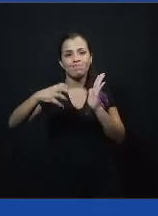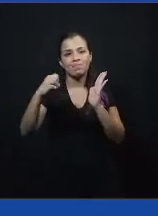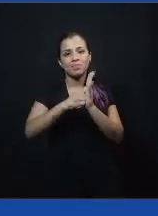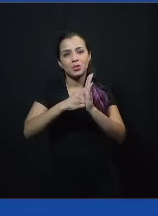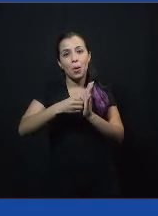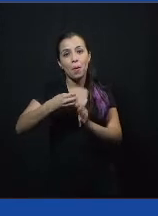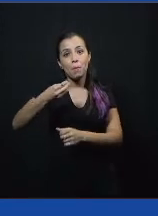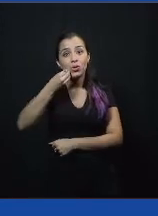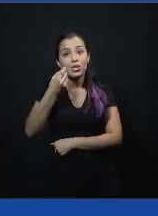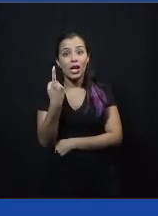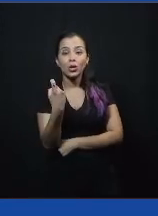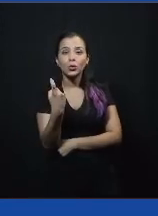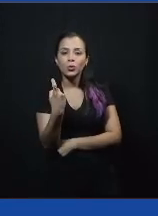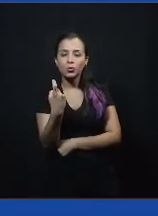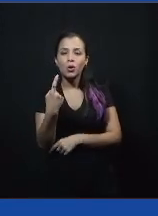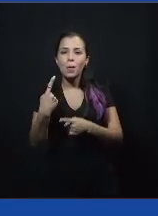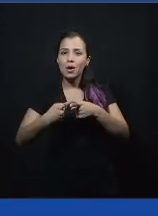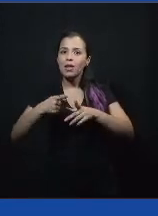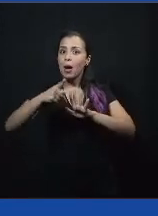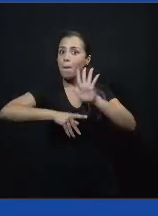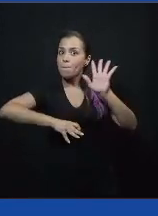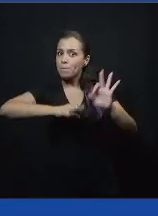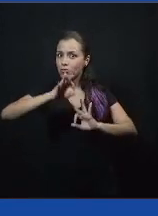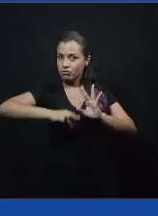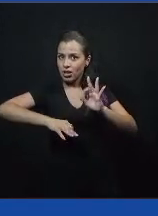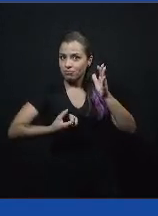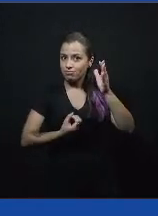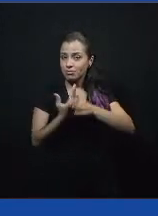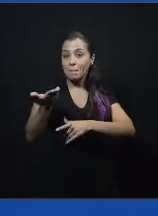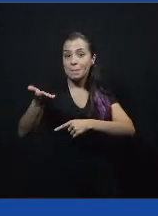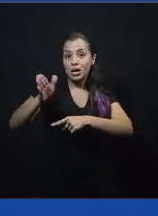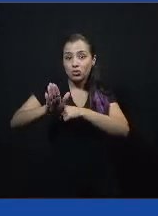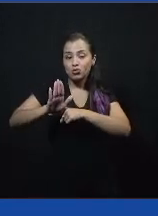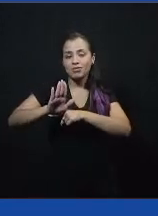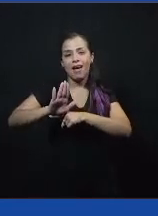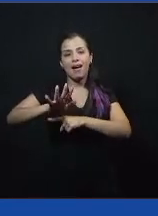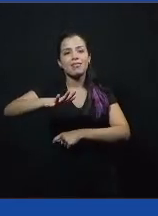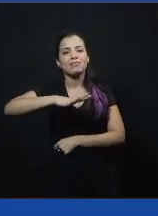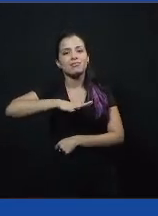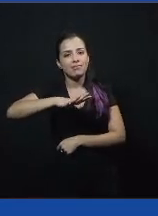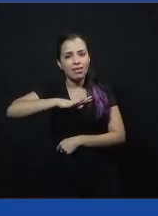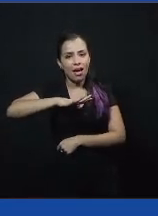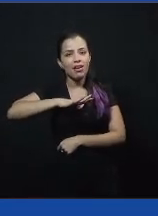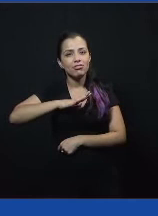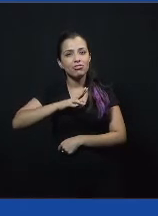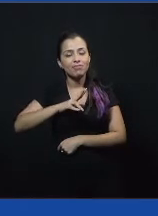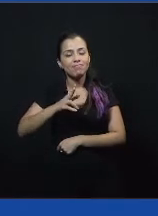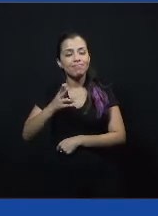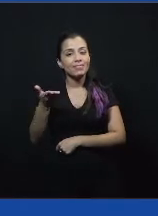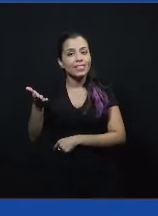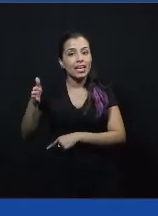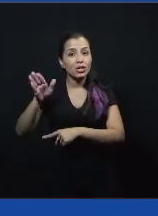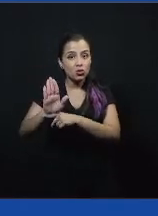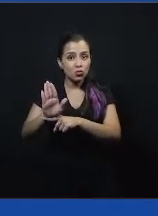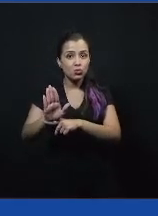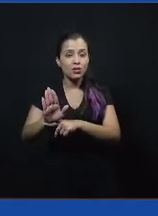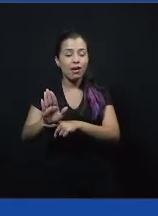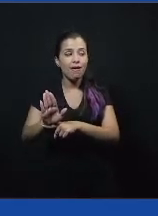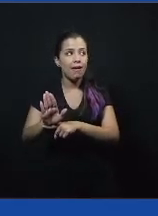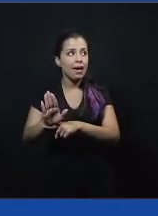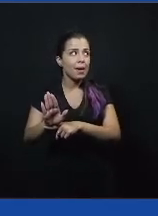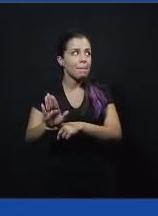eu vi que ele tava nascendo um projeto que ajudar a cidade onde a gente podia finalmente ir por a